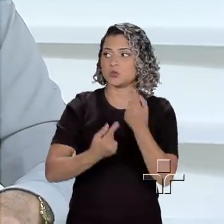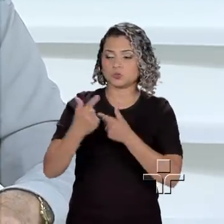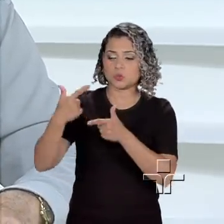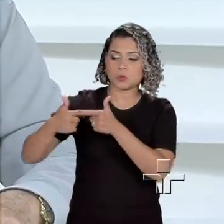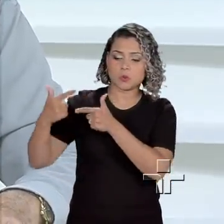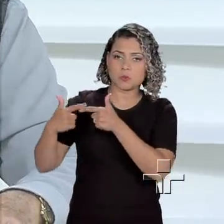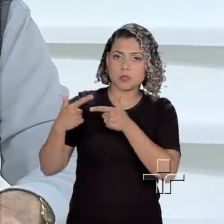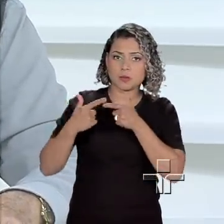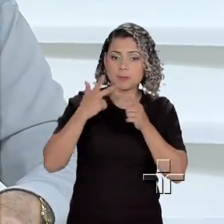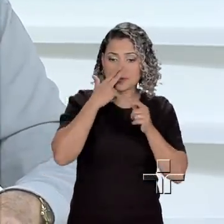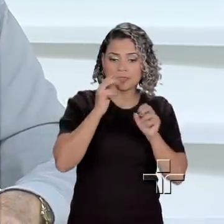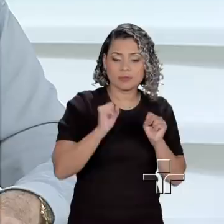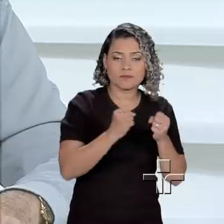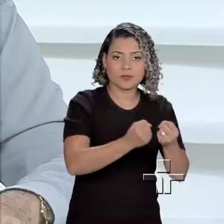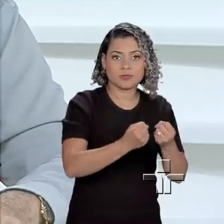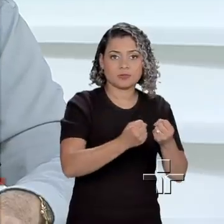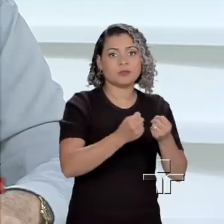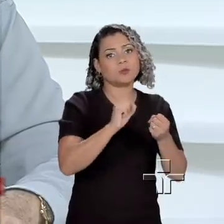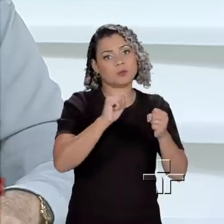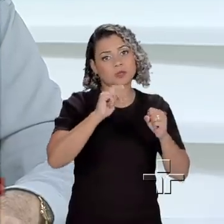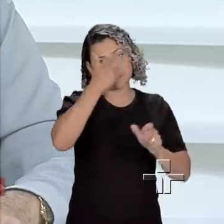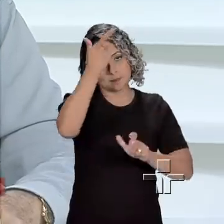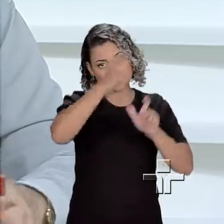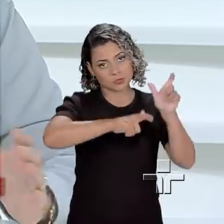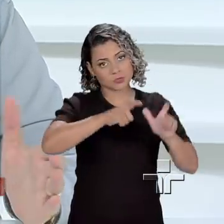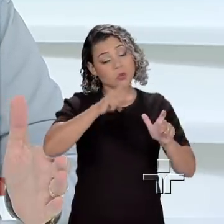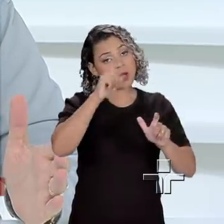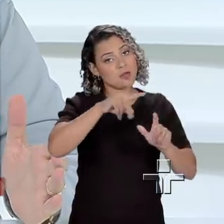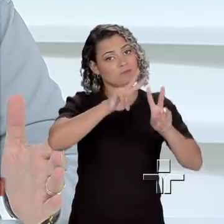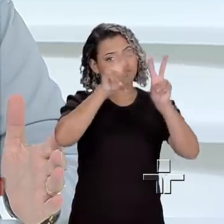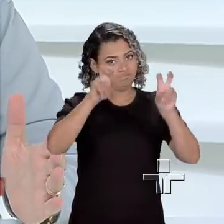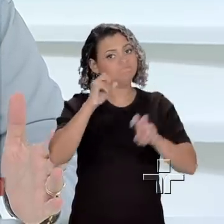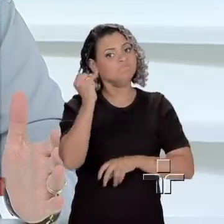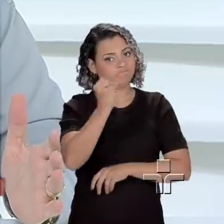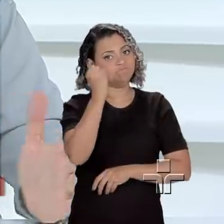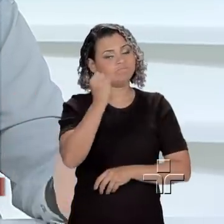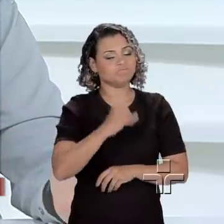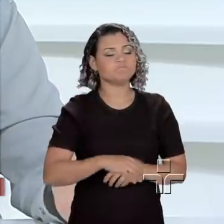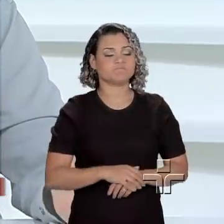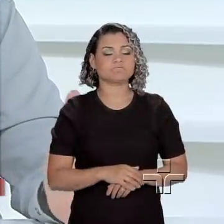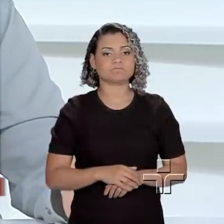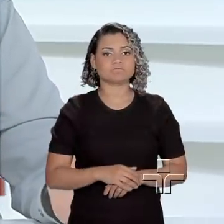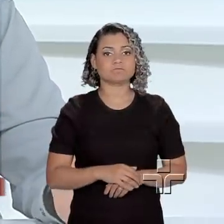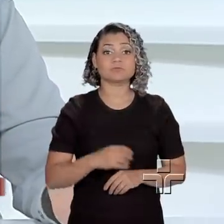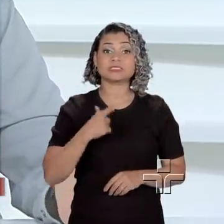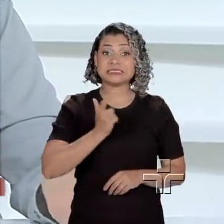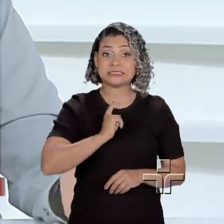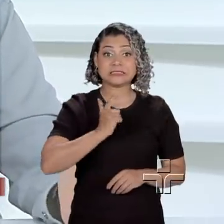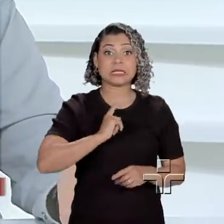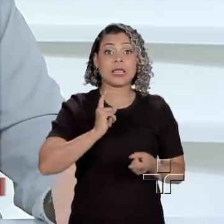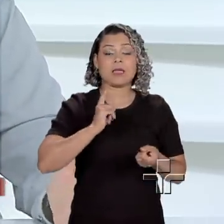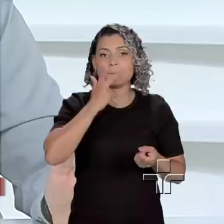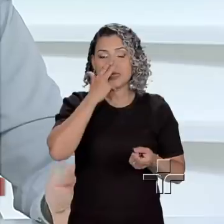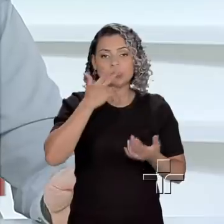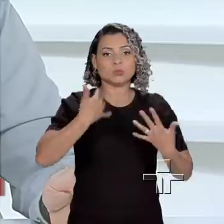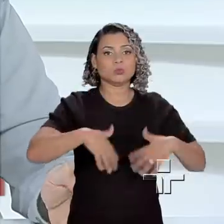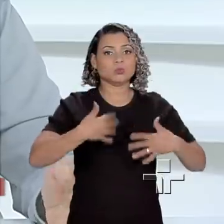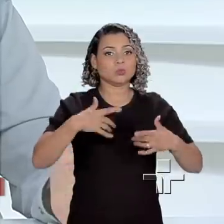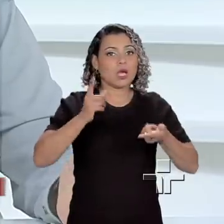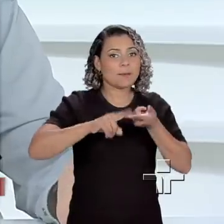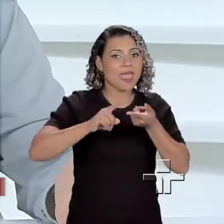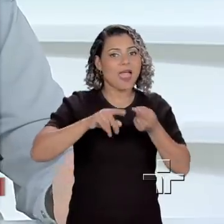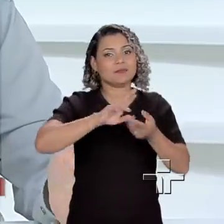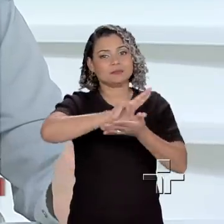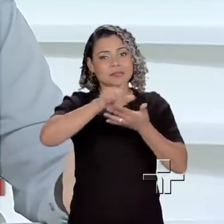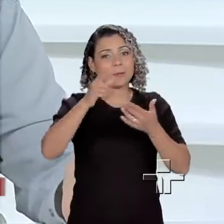privacidade do indivíduo, que foi boa parte do assunto hoje, é que existem mais ameaças do que simplesmente o modelo econômico. Eu acho que o